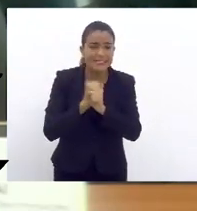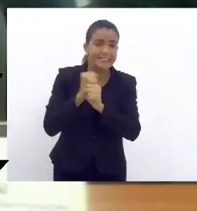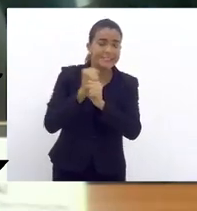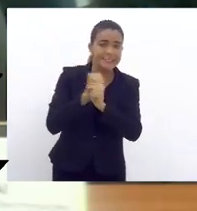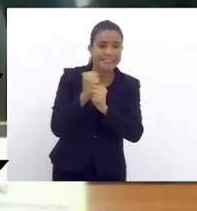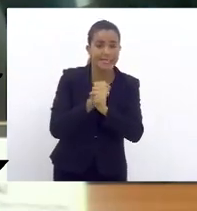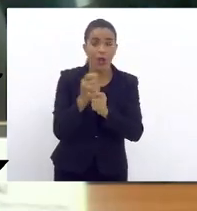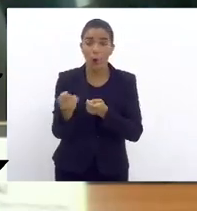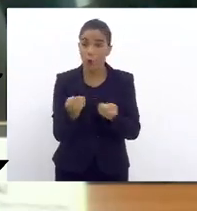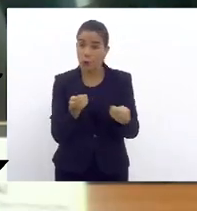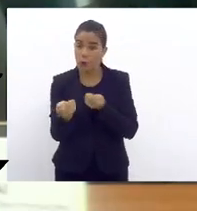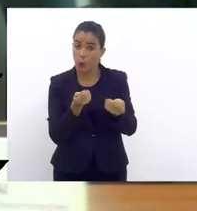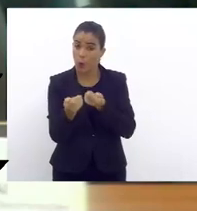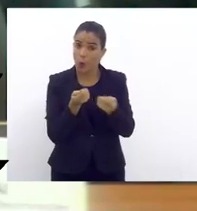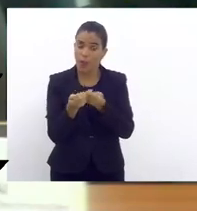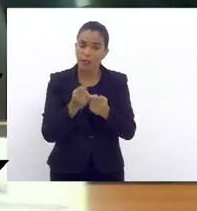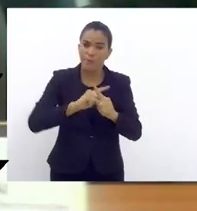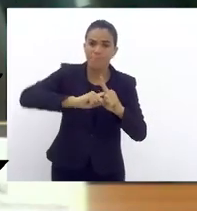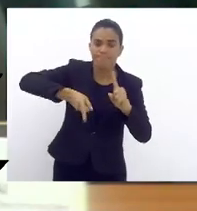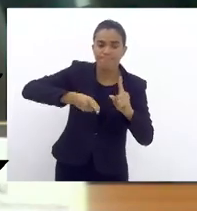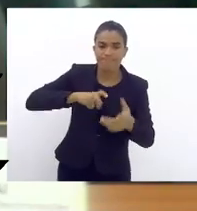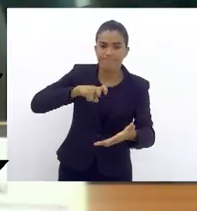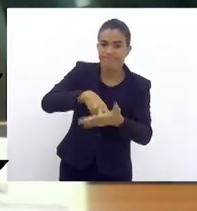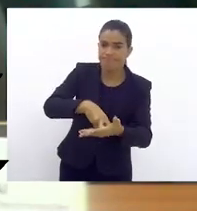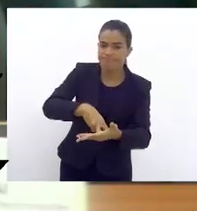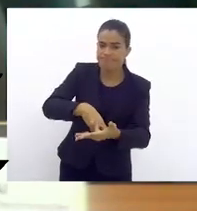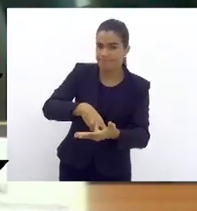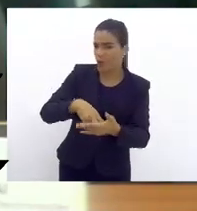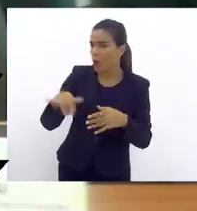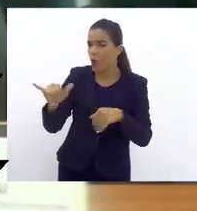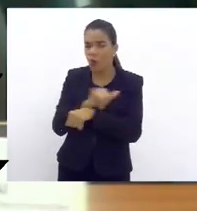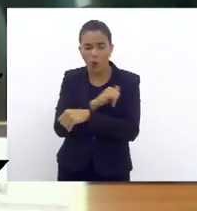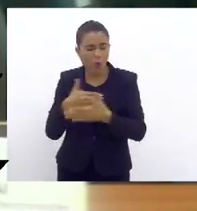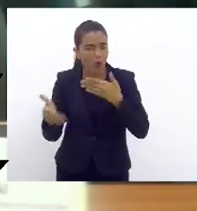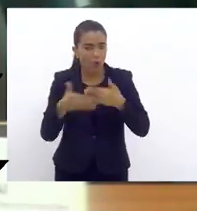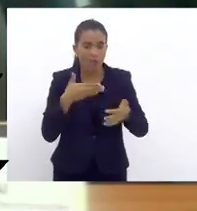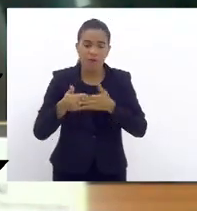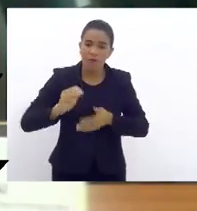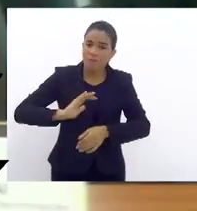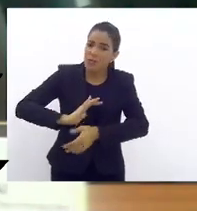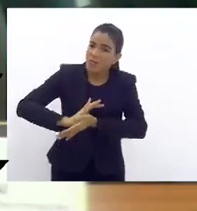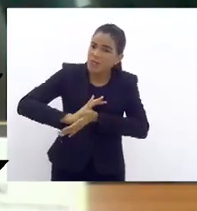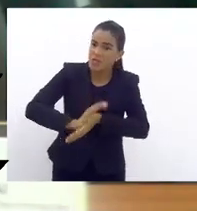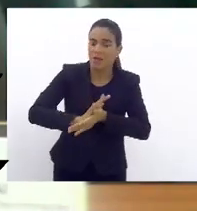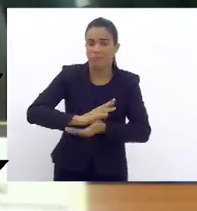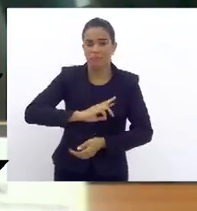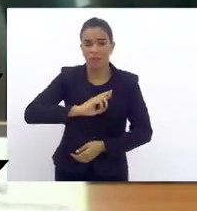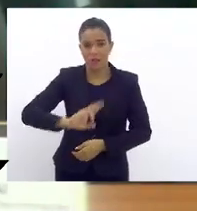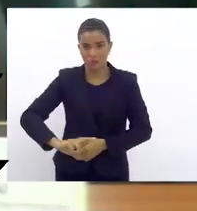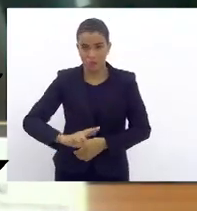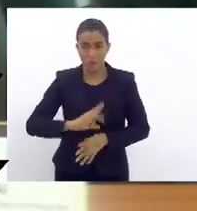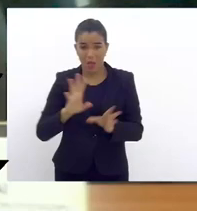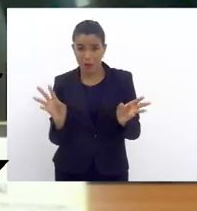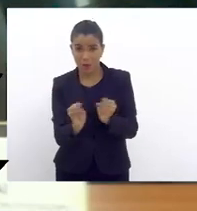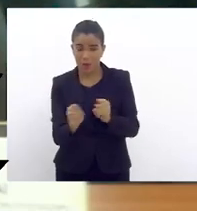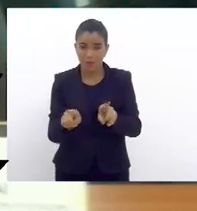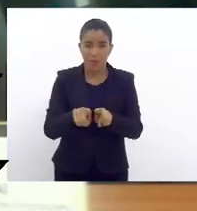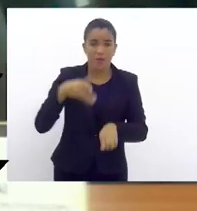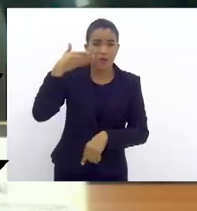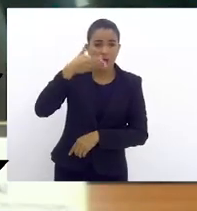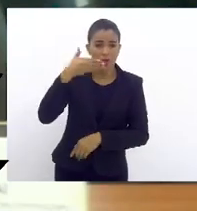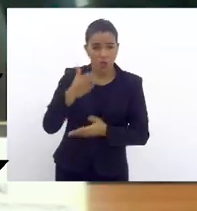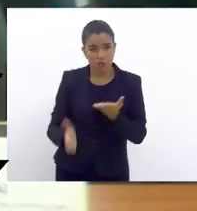eficazes de controle e repressão a qualquer forma de intolerância religiosa é por isso para concluir que nós apresentamos